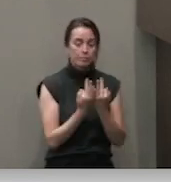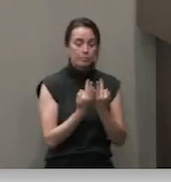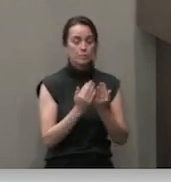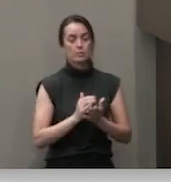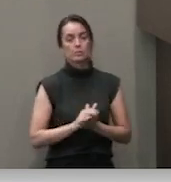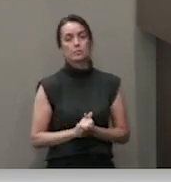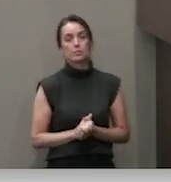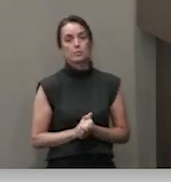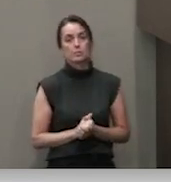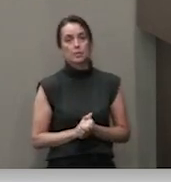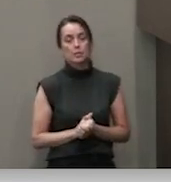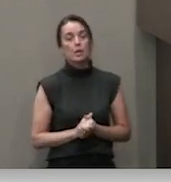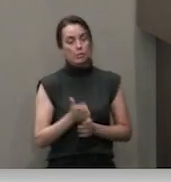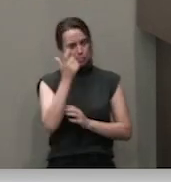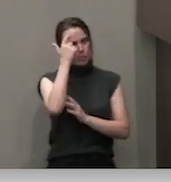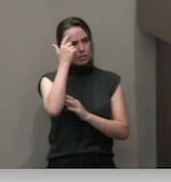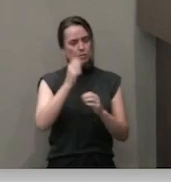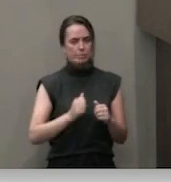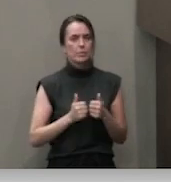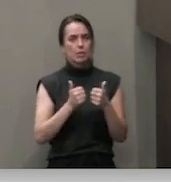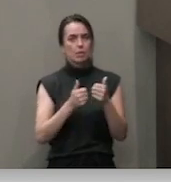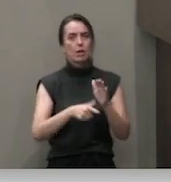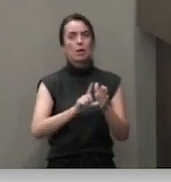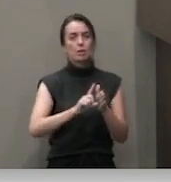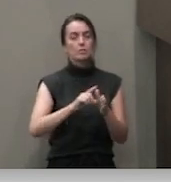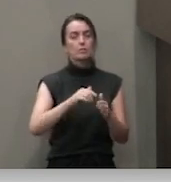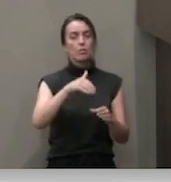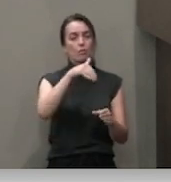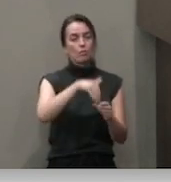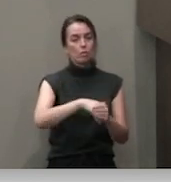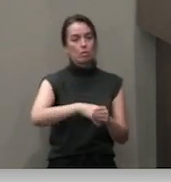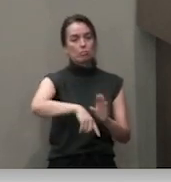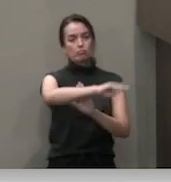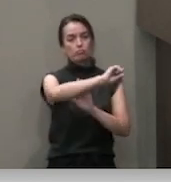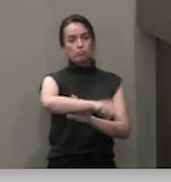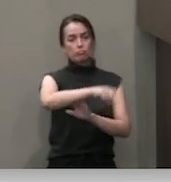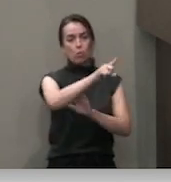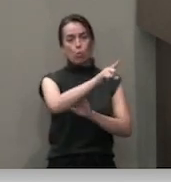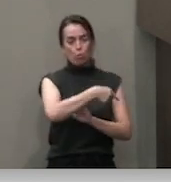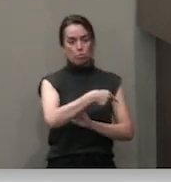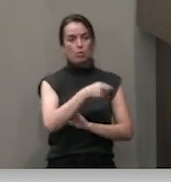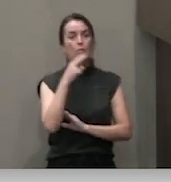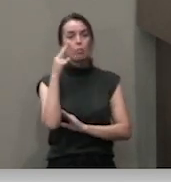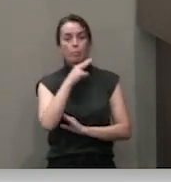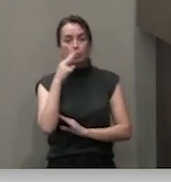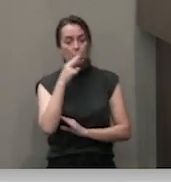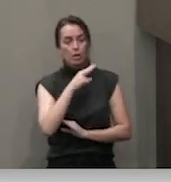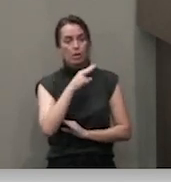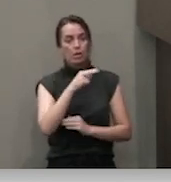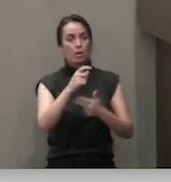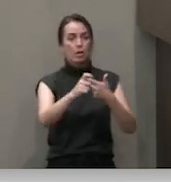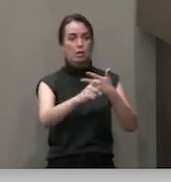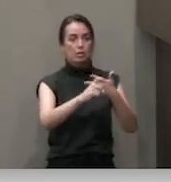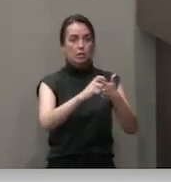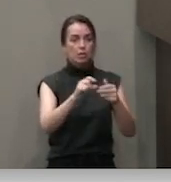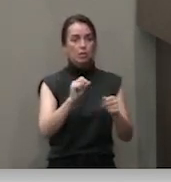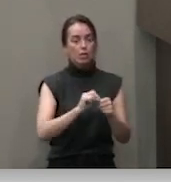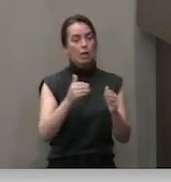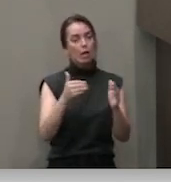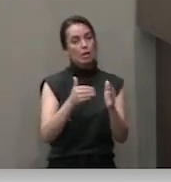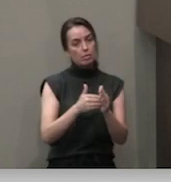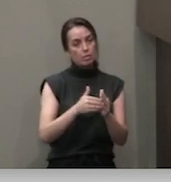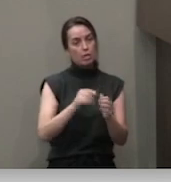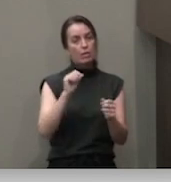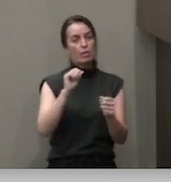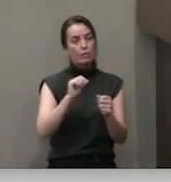parentes Vamos pensar melhor antes de votar contra uma emergência que o Executivo está fazendo até que seja feito a